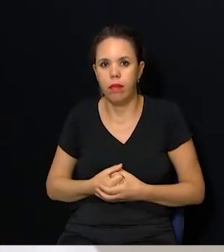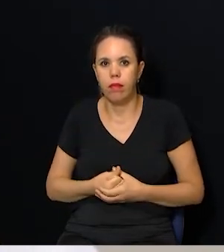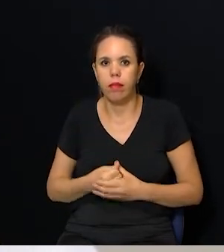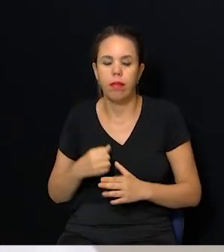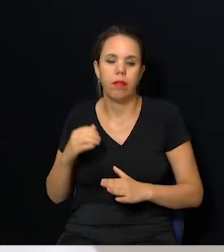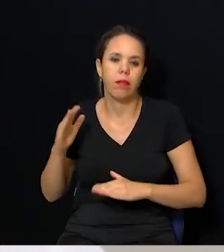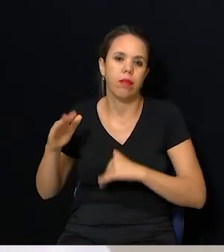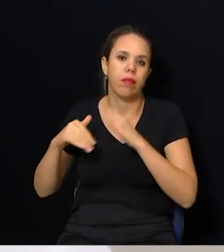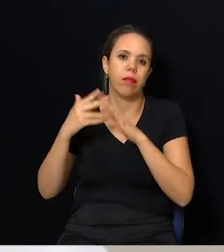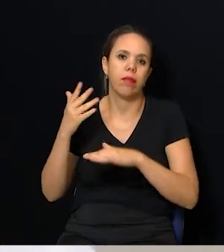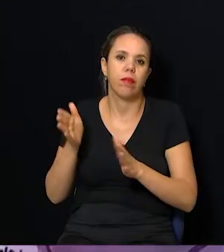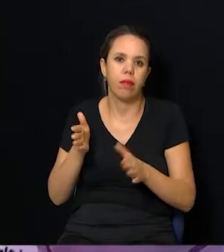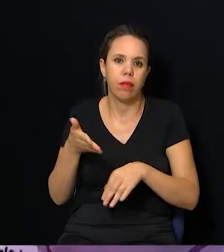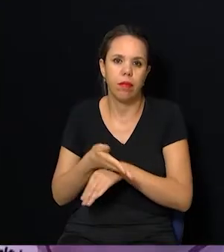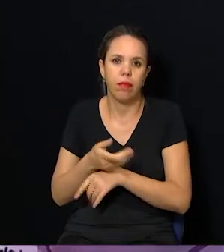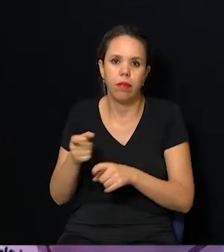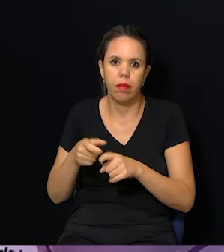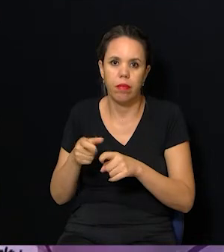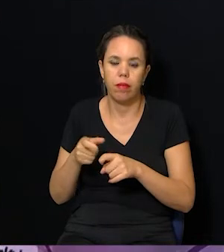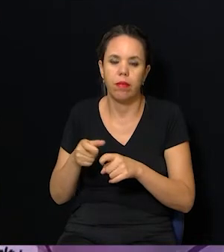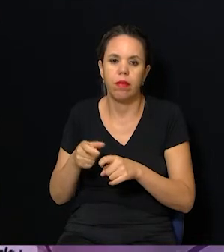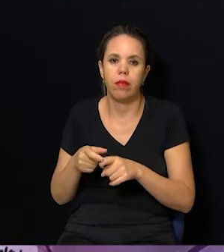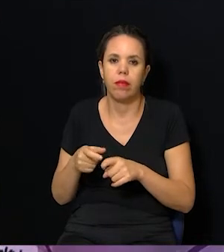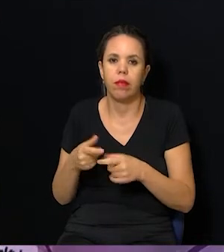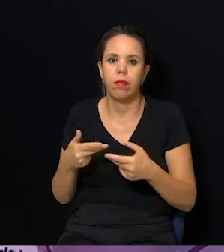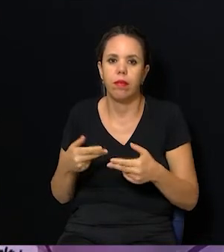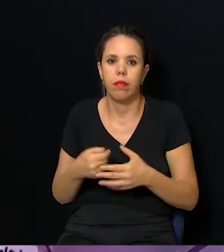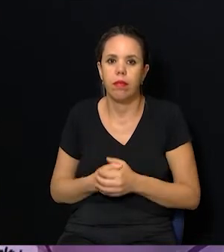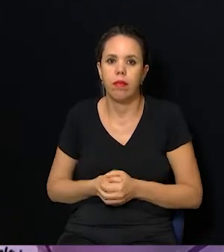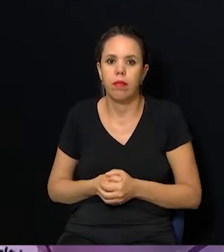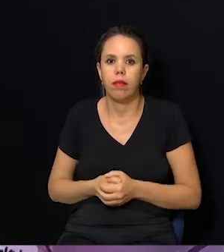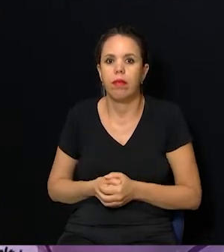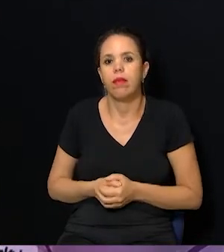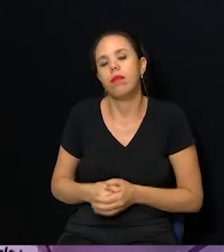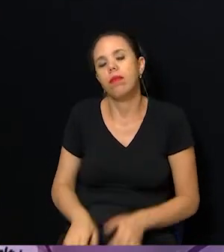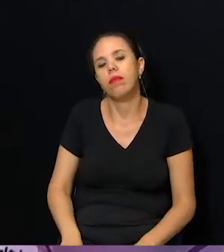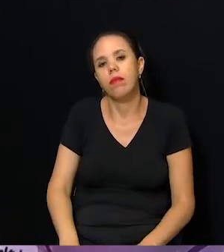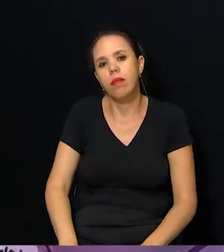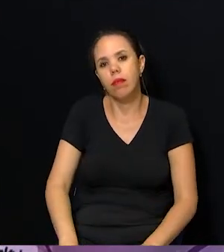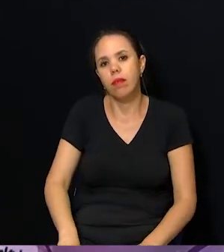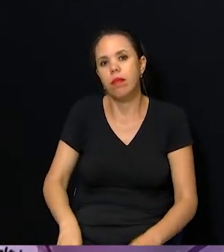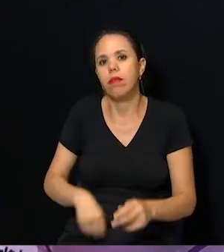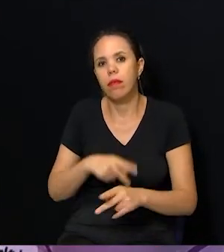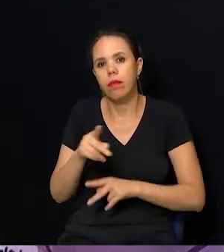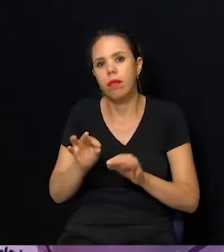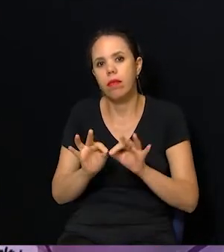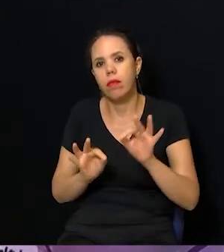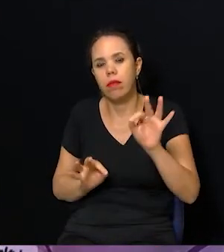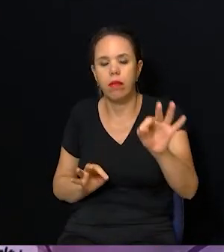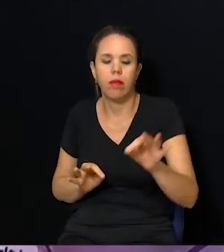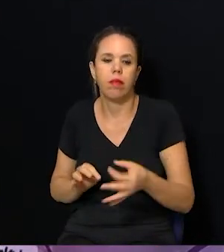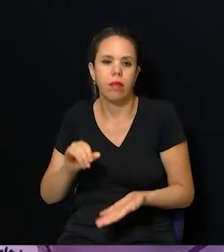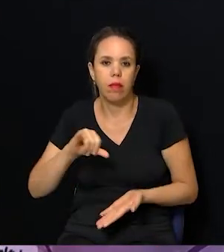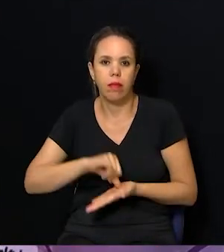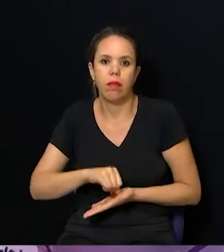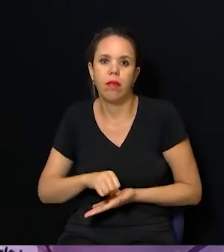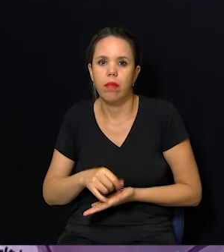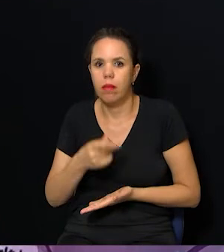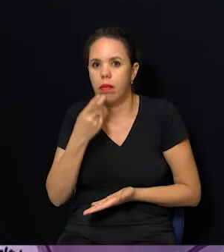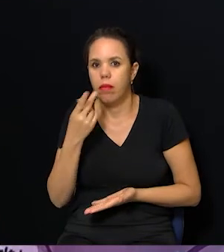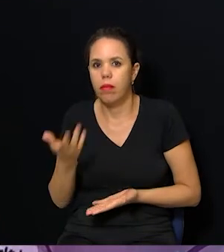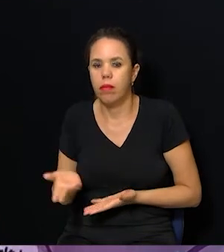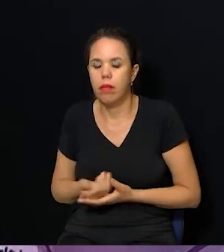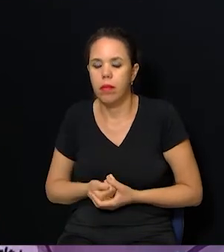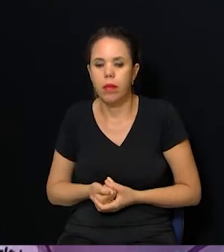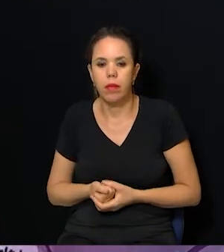o desenvolvimento, o acesso à medicina, recursos, etc., é pior, em que as pessoas estão muito longe dos grandes centros, eu estou citando